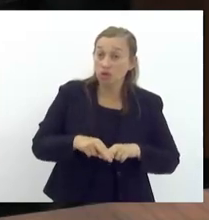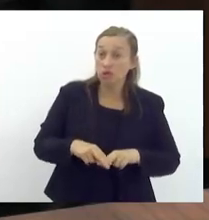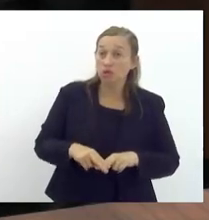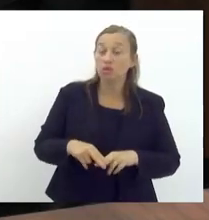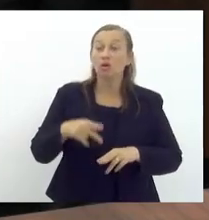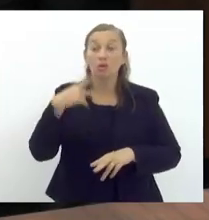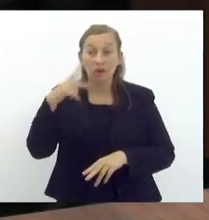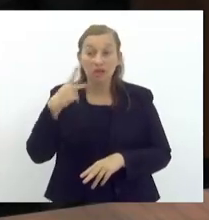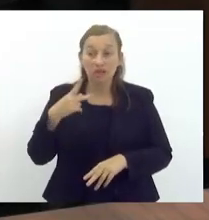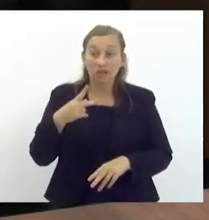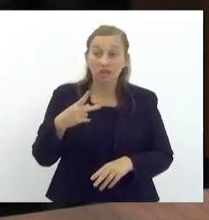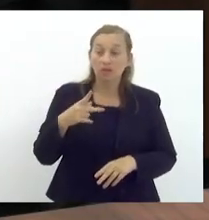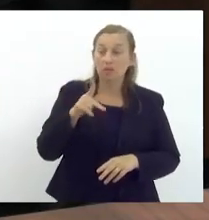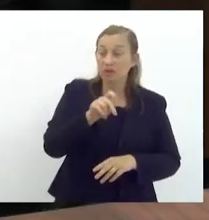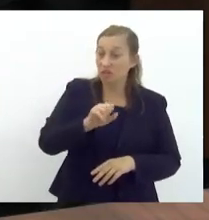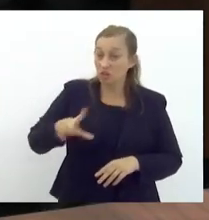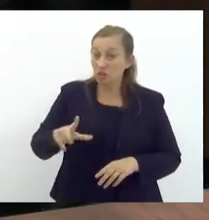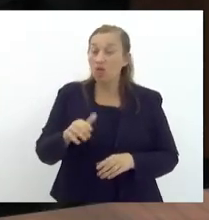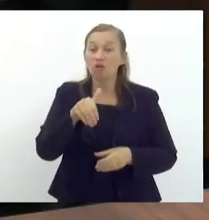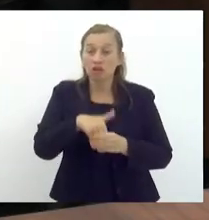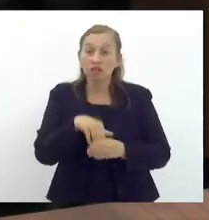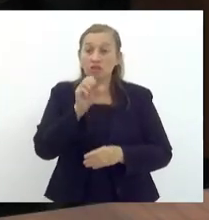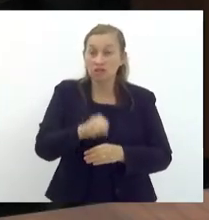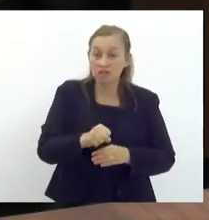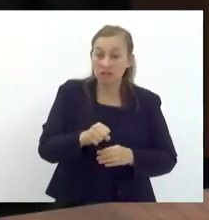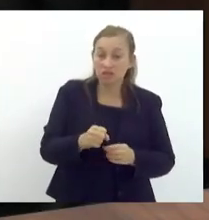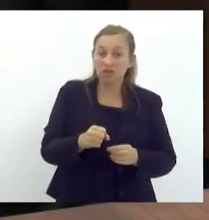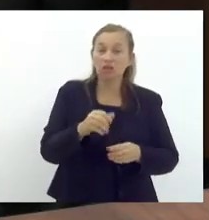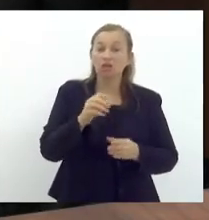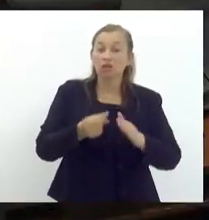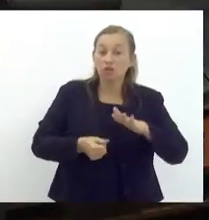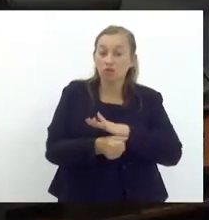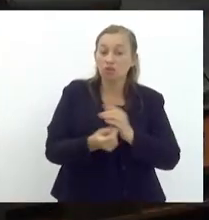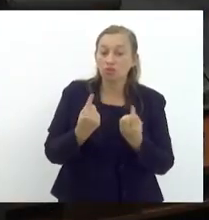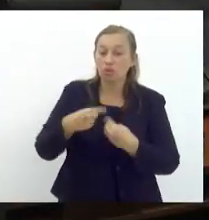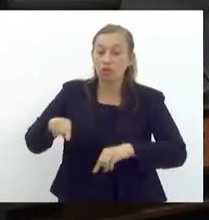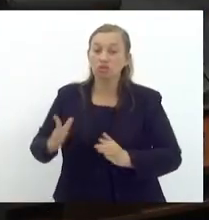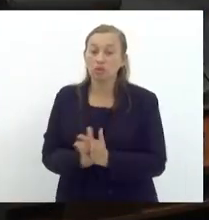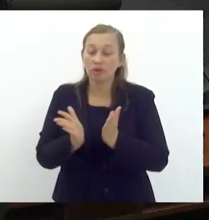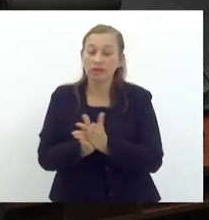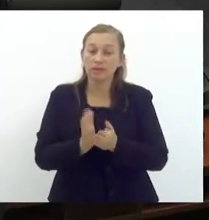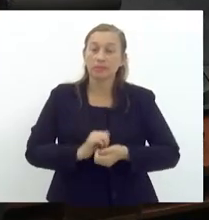do pessoal tá botando sim no fundo Estadual de combate à pobreza